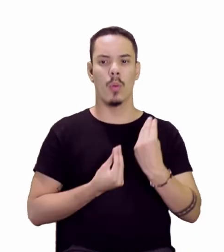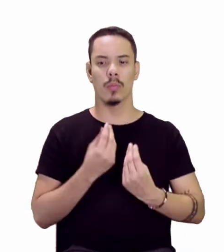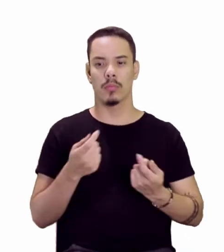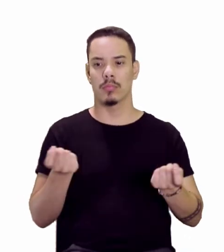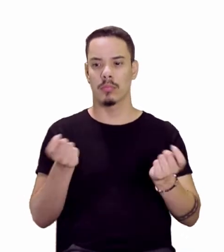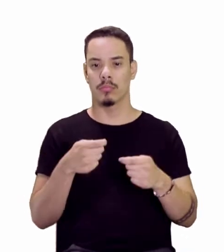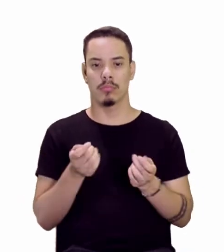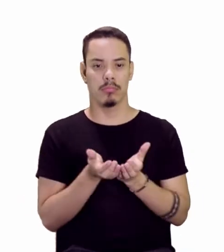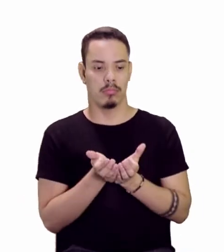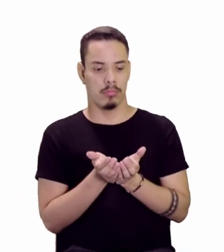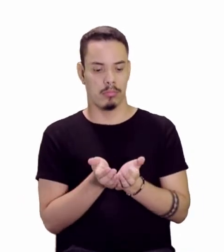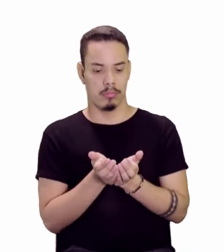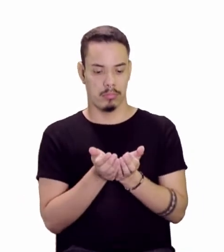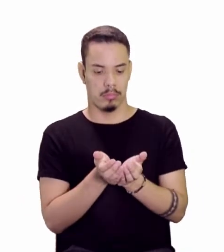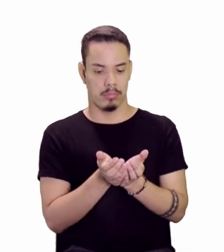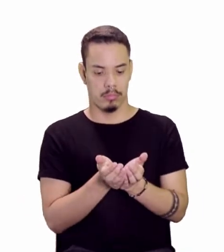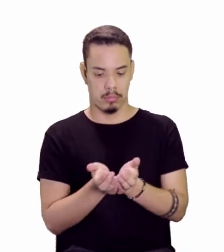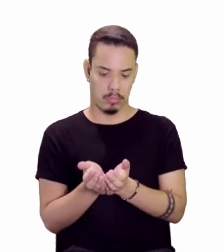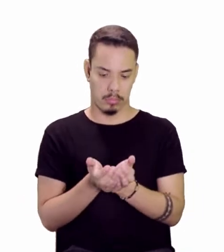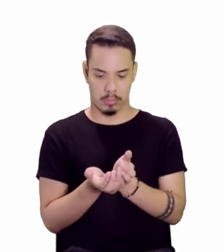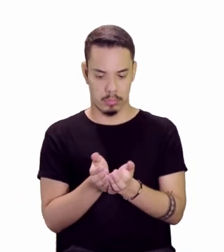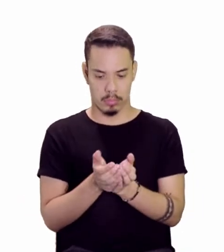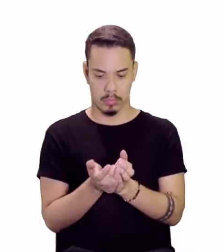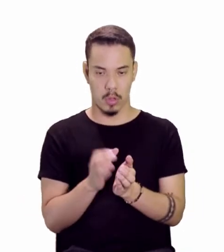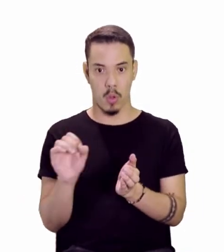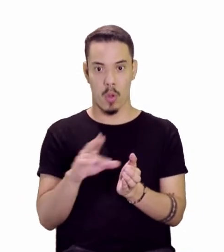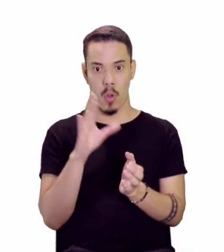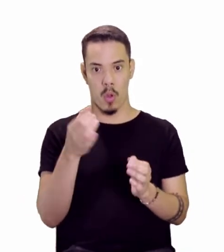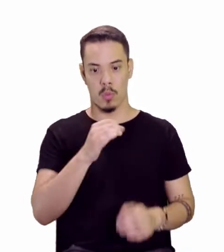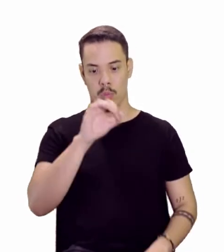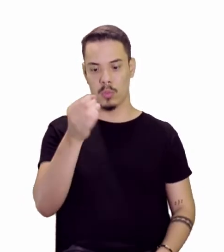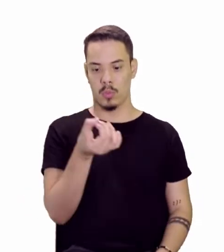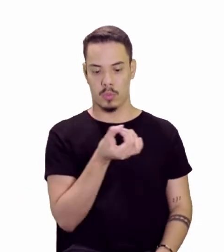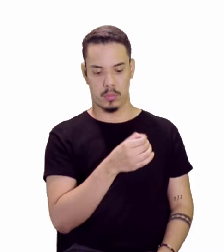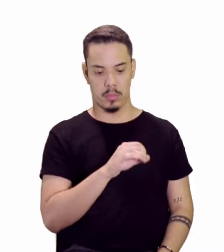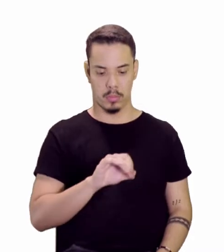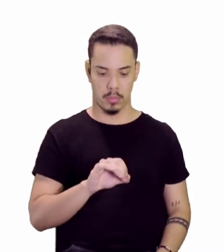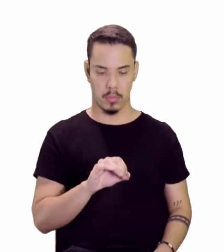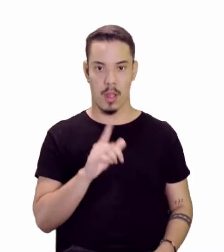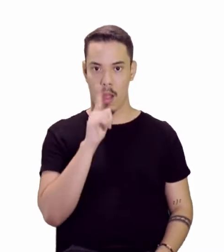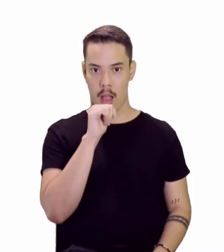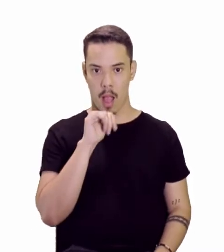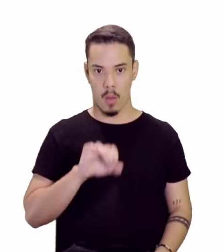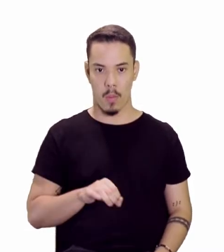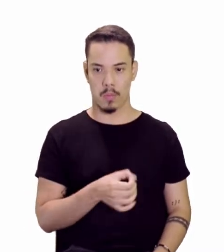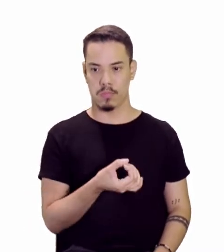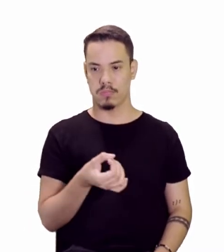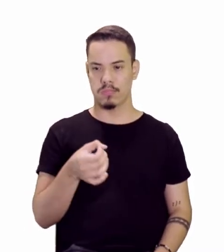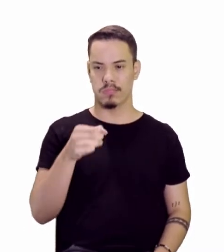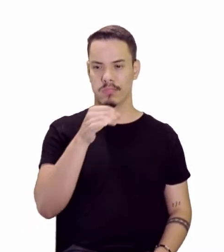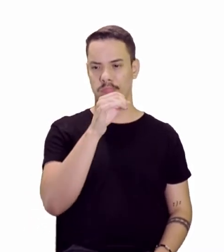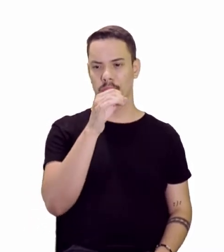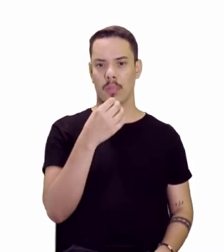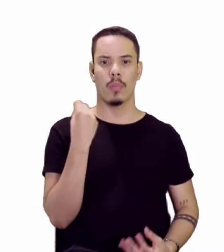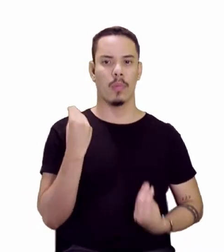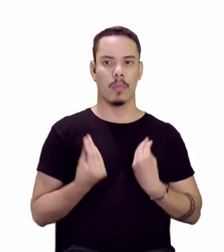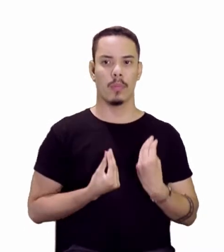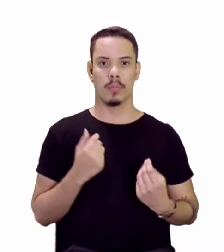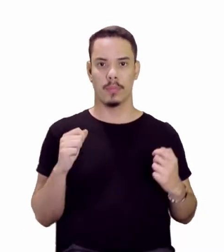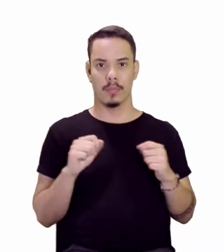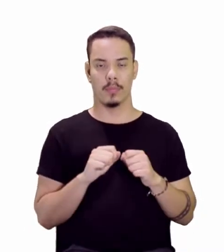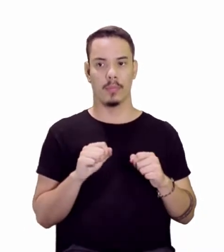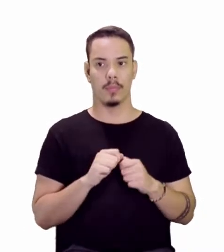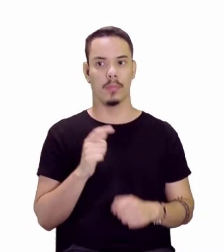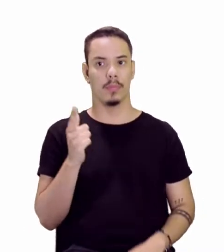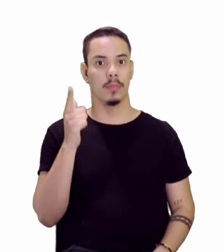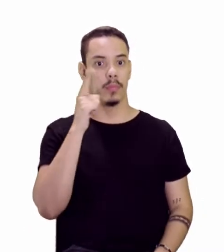navio ia flutuar, né? Um submarino, né? Se tivesse aquele jogo aí que nós vamos falar um pouquinho depois, como é que ele ficaria